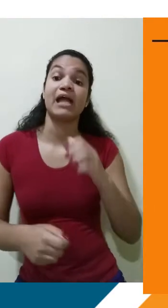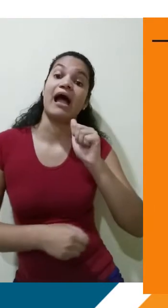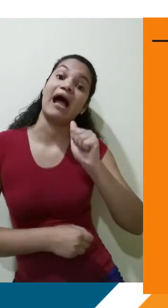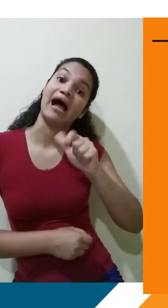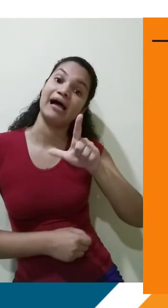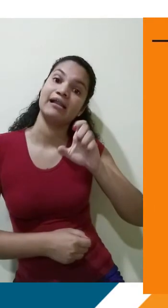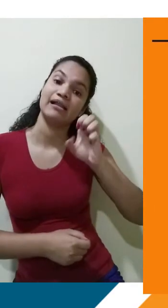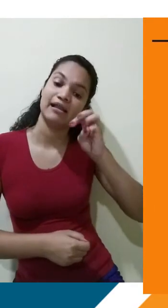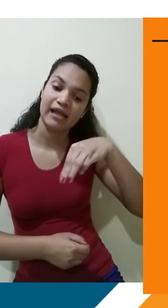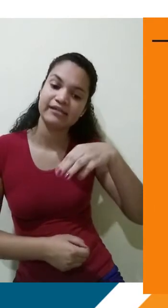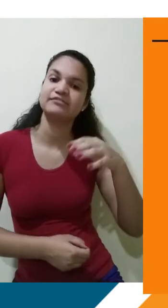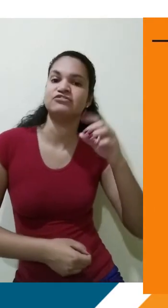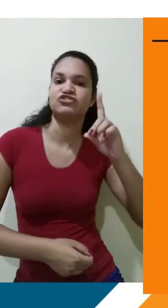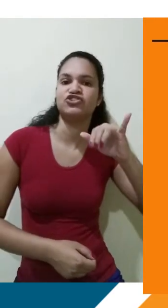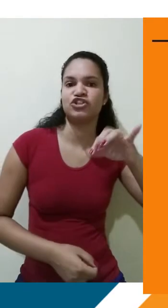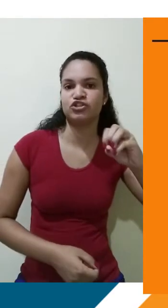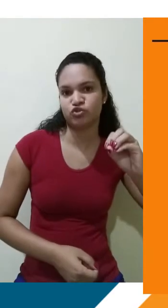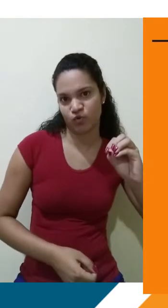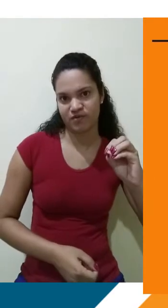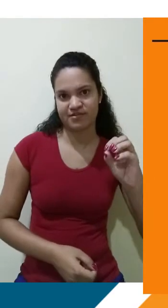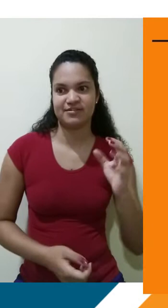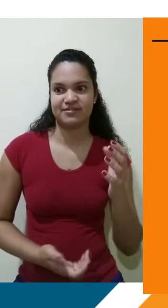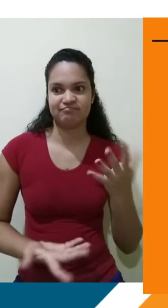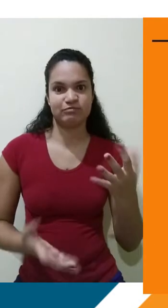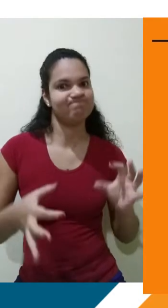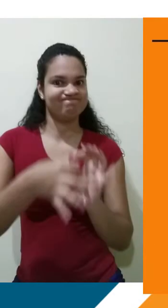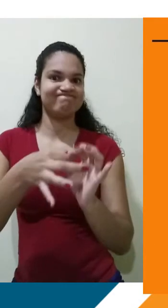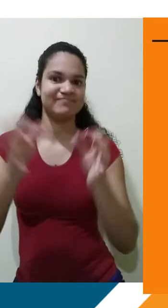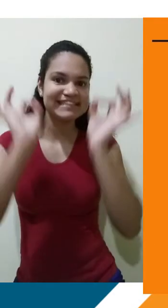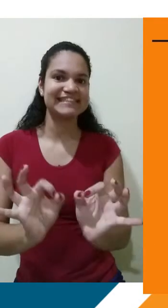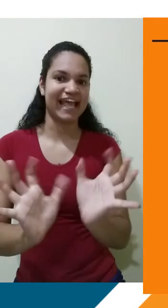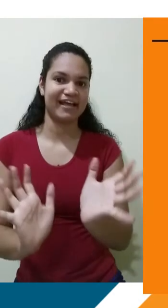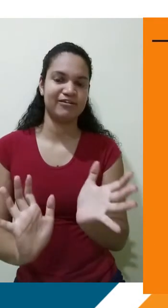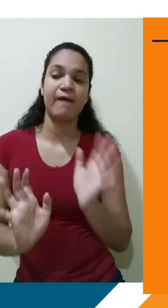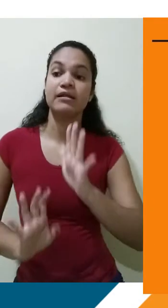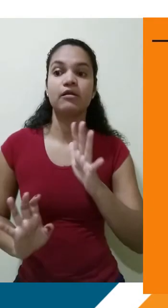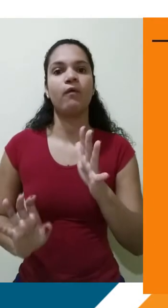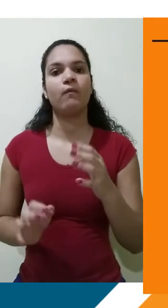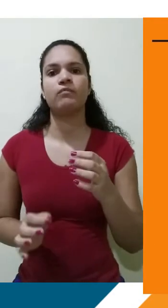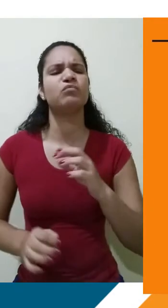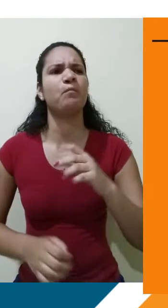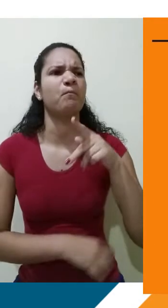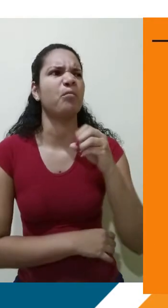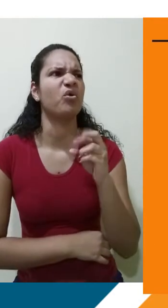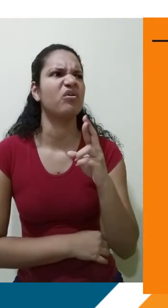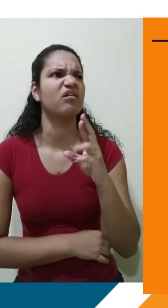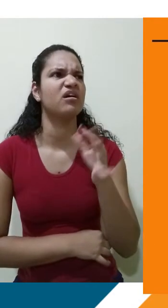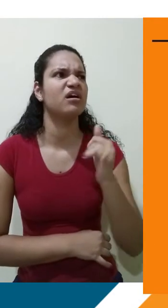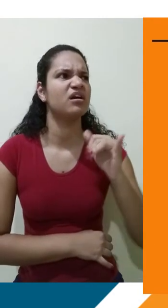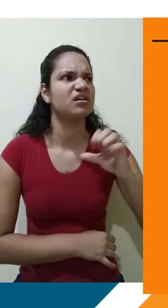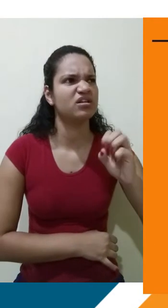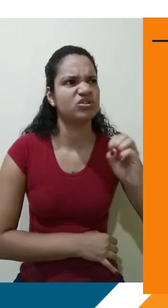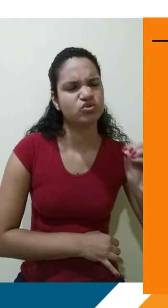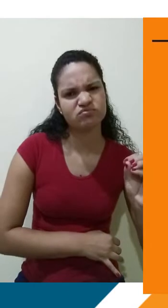tá? Para poder determinar que aquela informação é o meu argumento inicial e aqui adiciono um novo argumento. E não por isso. Então tome muito cuidado